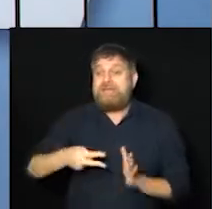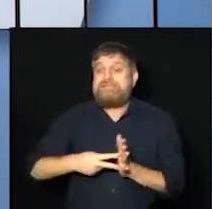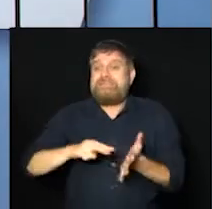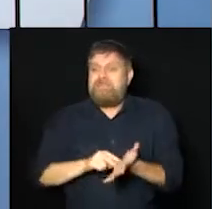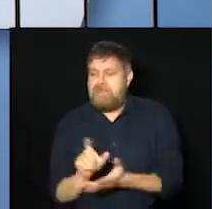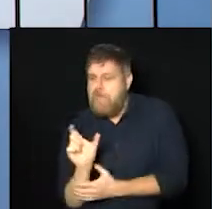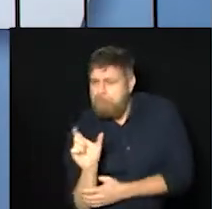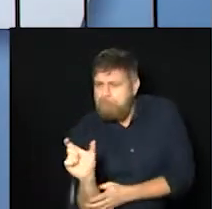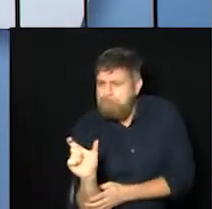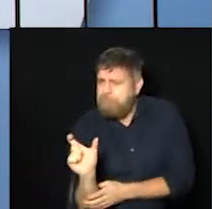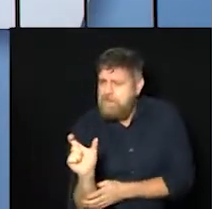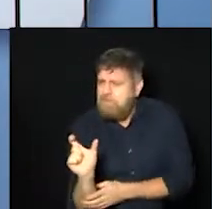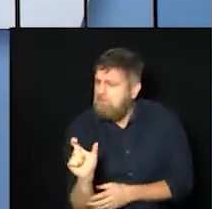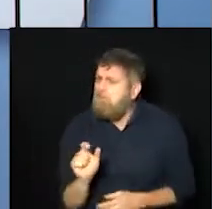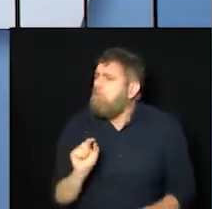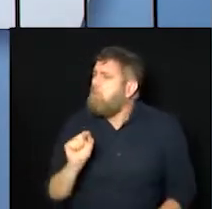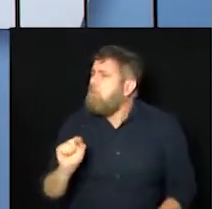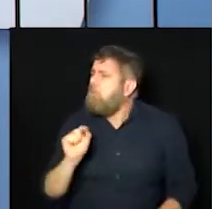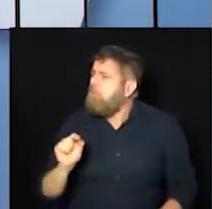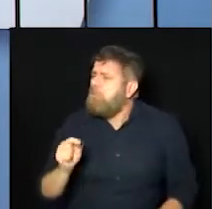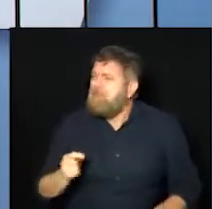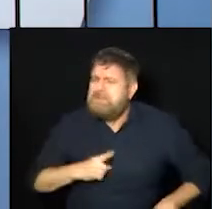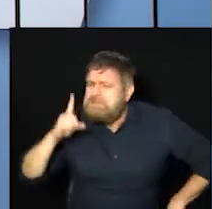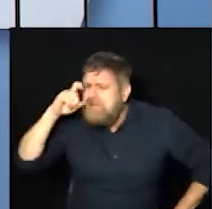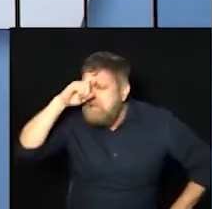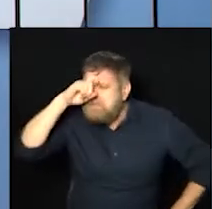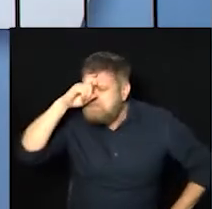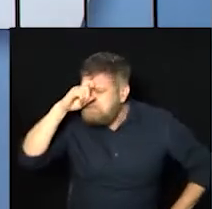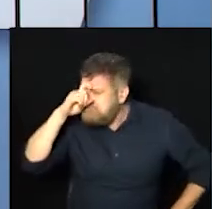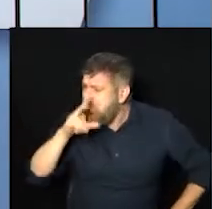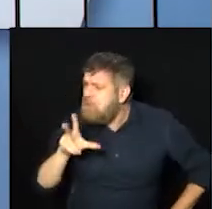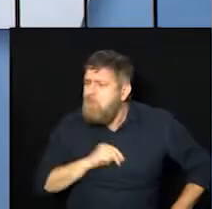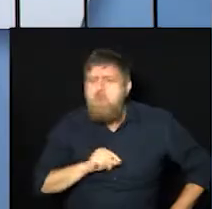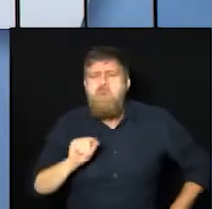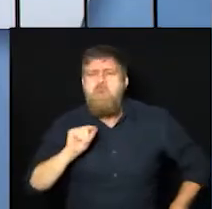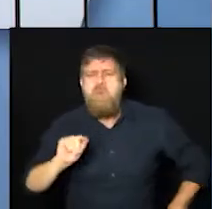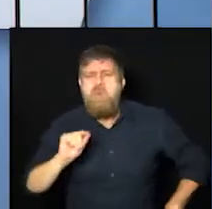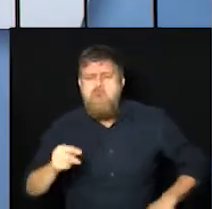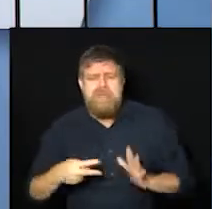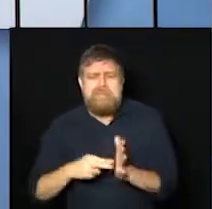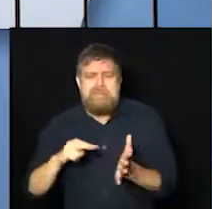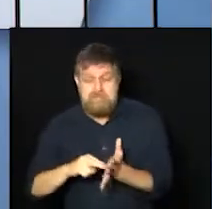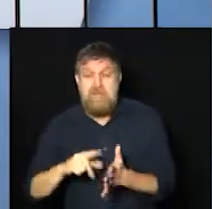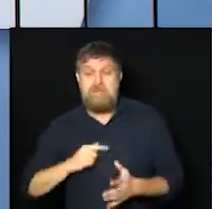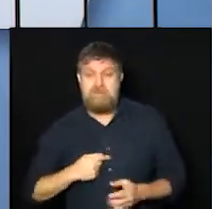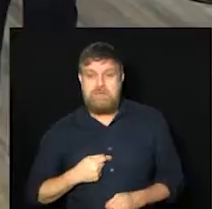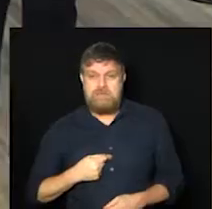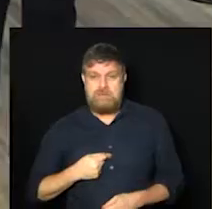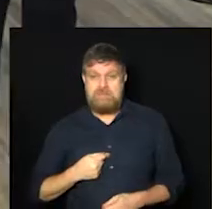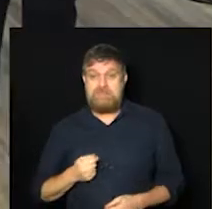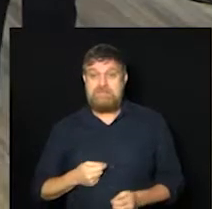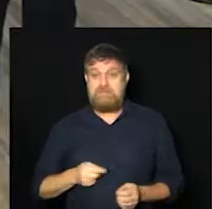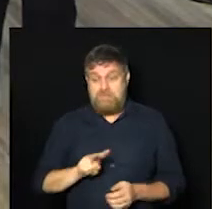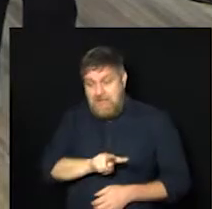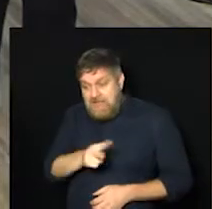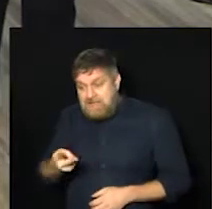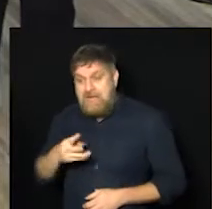tem um termo um pouco mais difícil que a pessoa fala, nossa, exatamente o que é isso? Então ali a gente tem exatamente o que